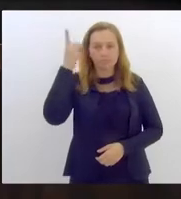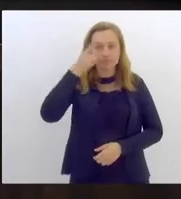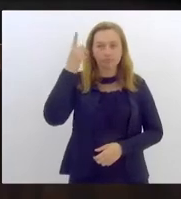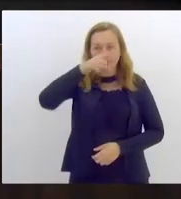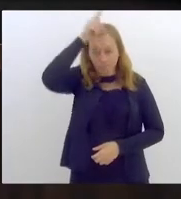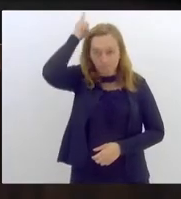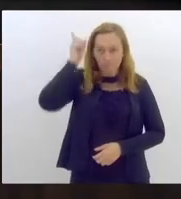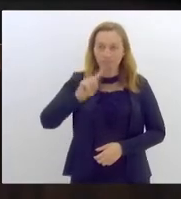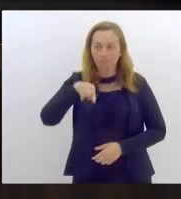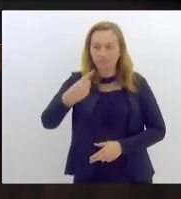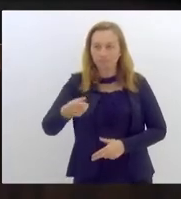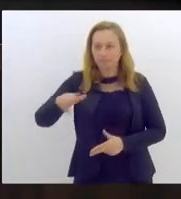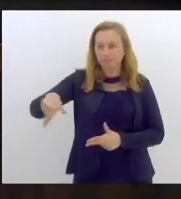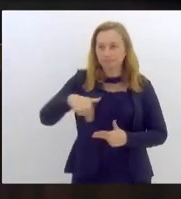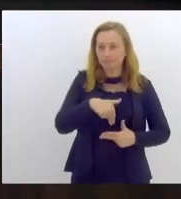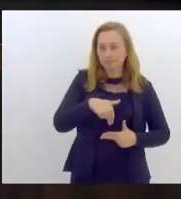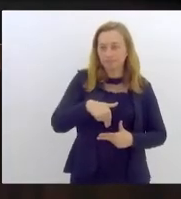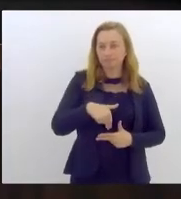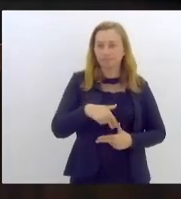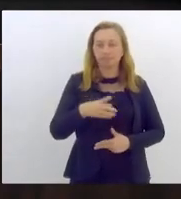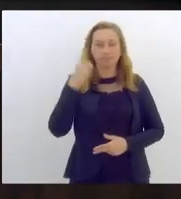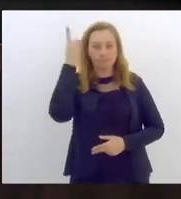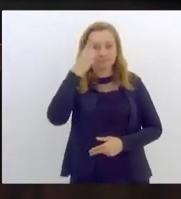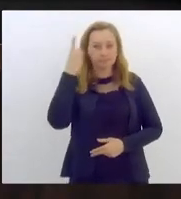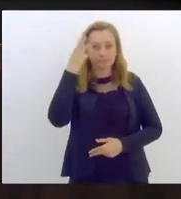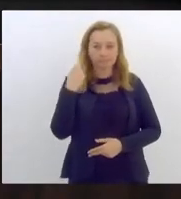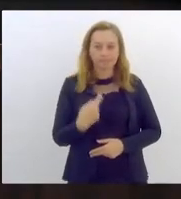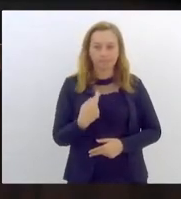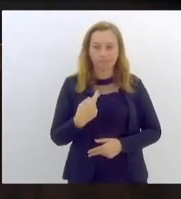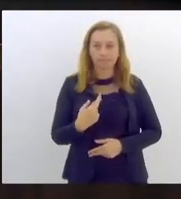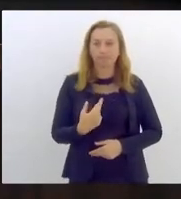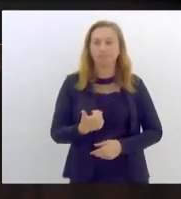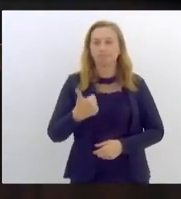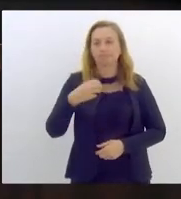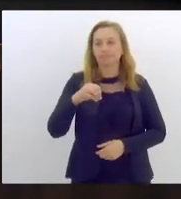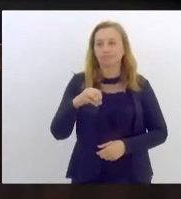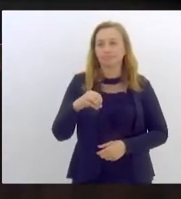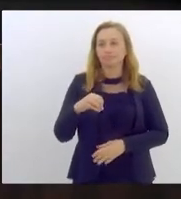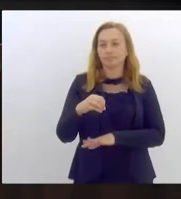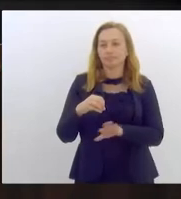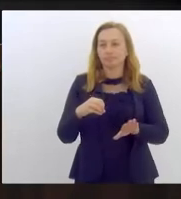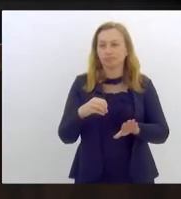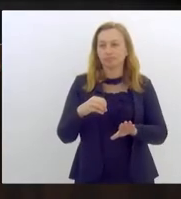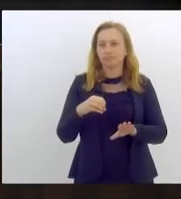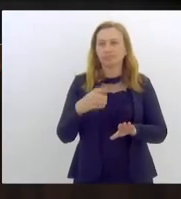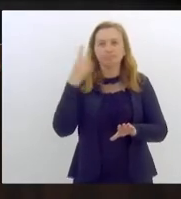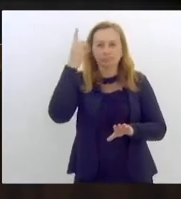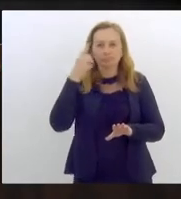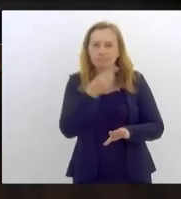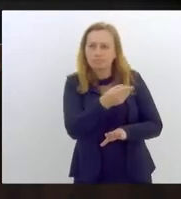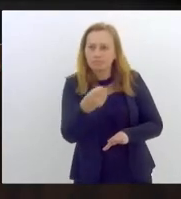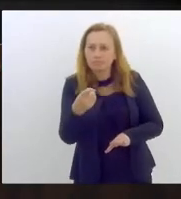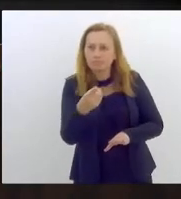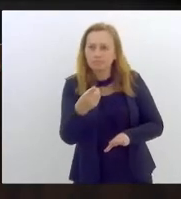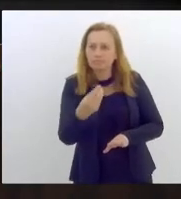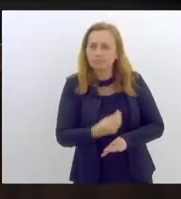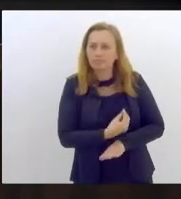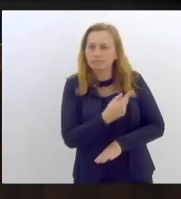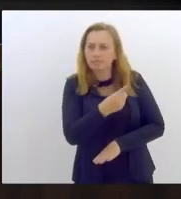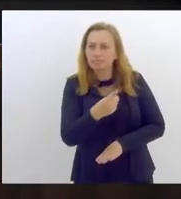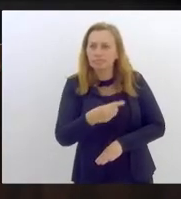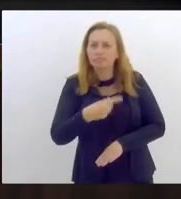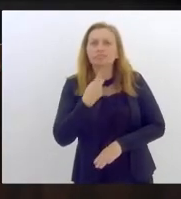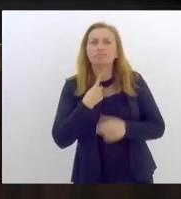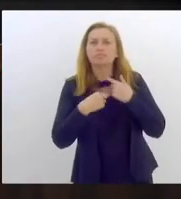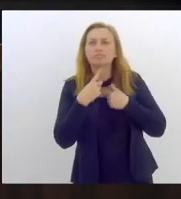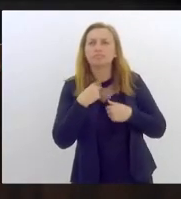Luiz Paulo próximo horário da inscrição da Renata Souza em dago ao Senhor deputados presentes em plenário se alguém